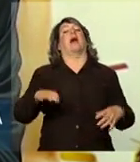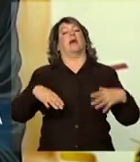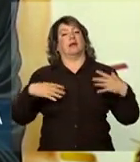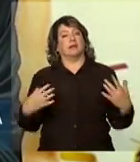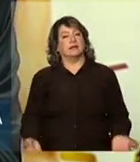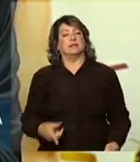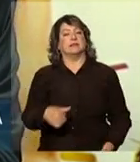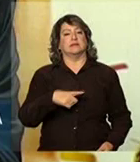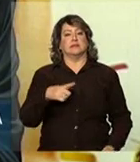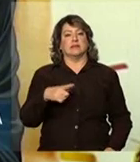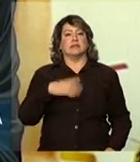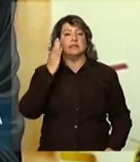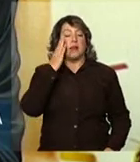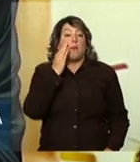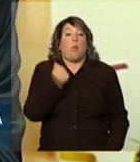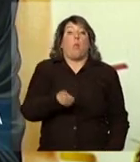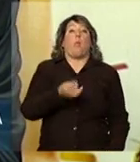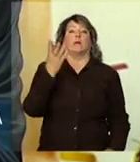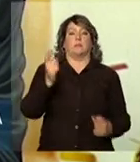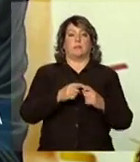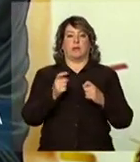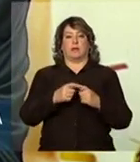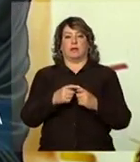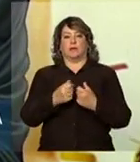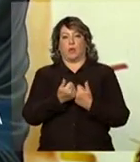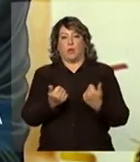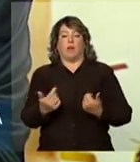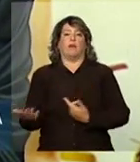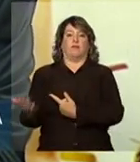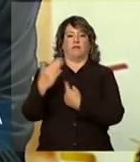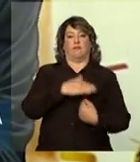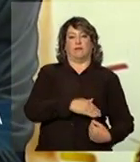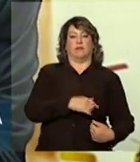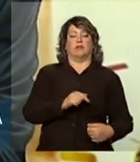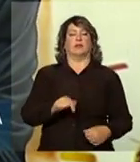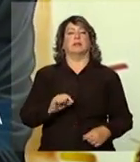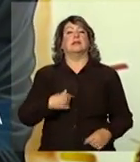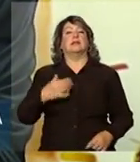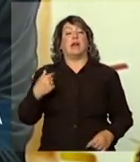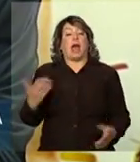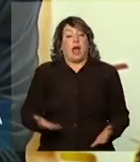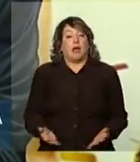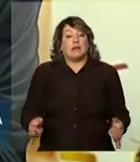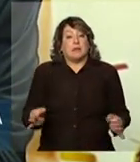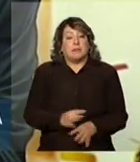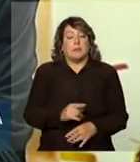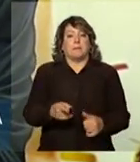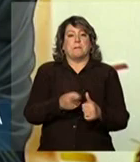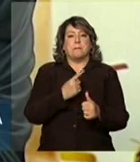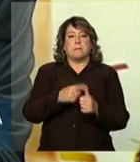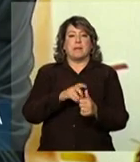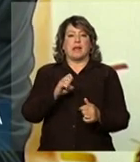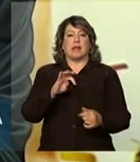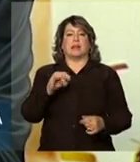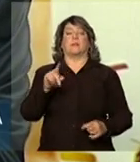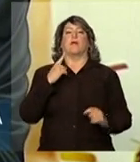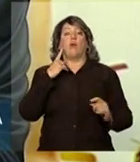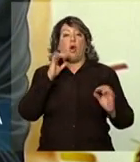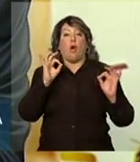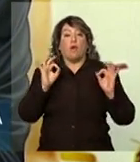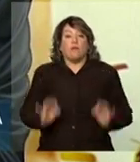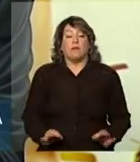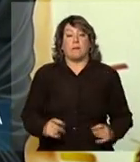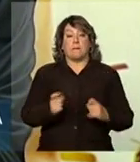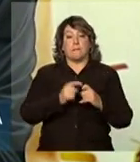tem noção, pode saber quantos médicos cooperados virão. Então, nós estamos agora exatamente terminando aquele primeiro etapazinha, que é da confirmação dos